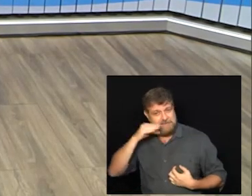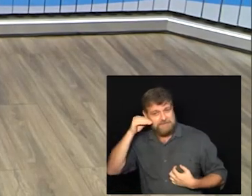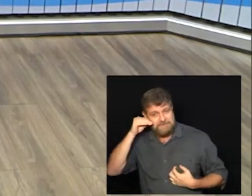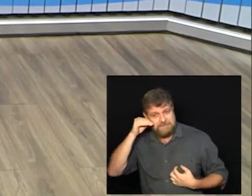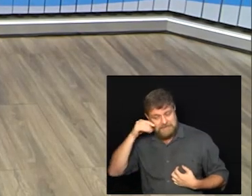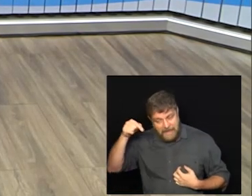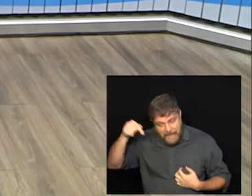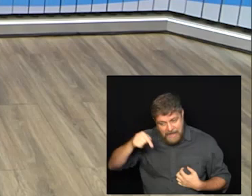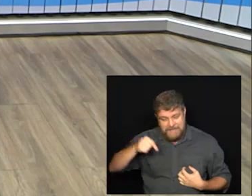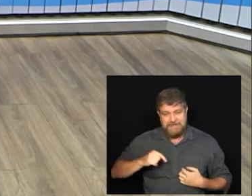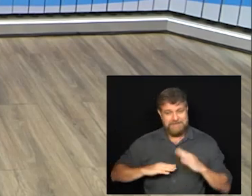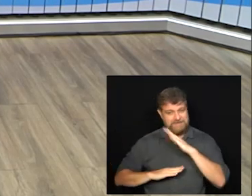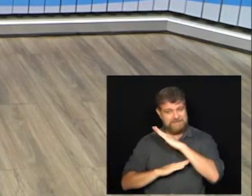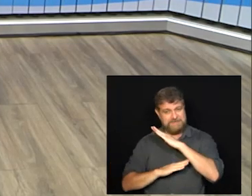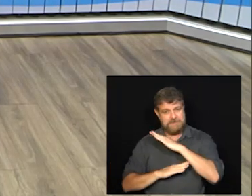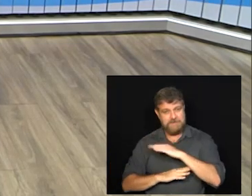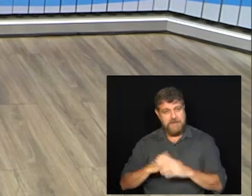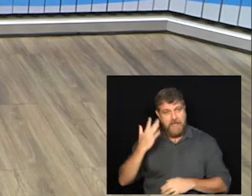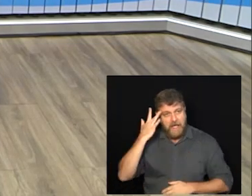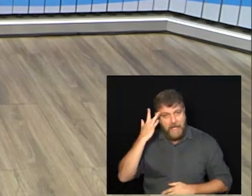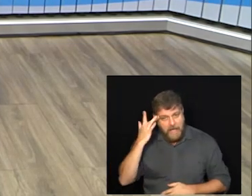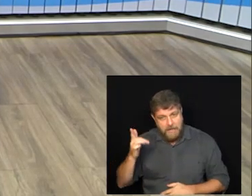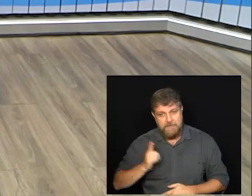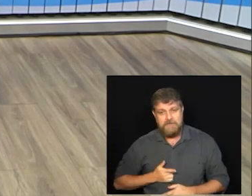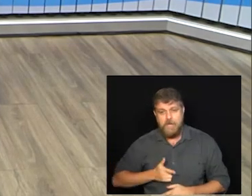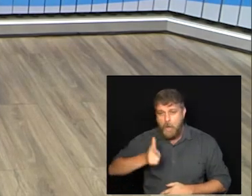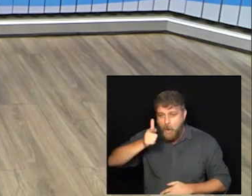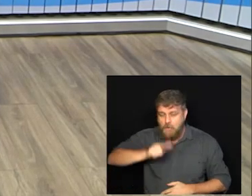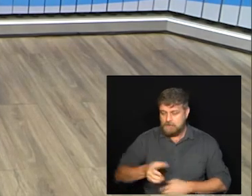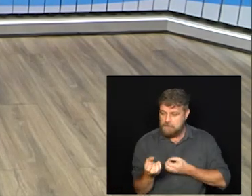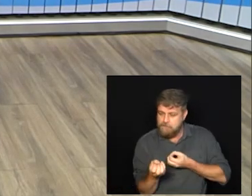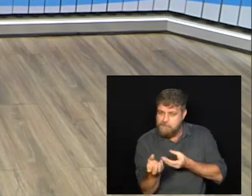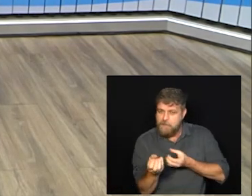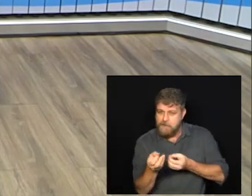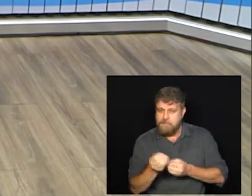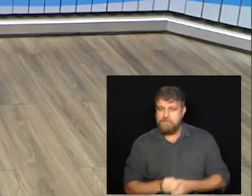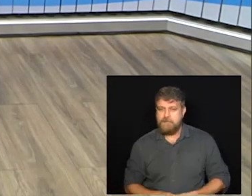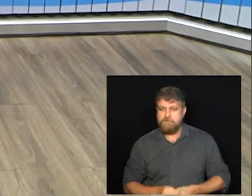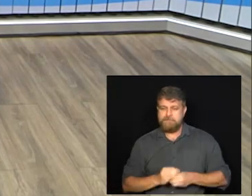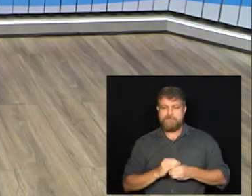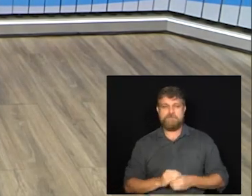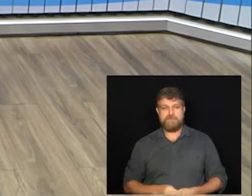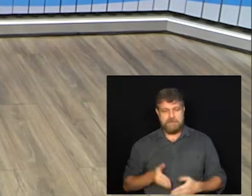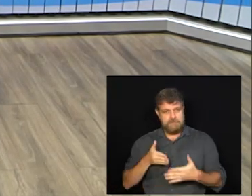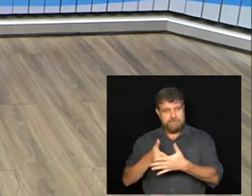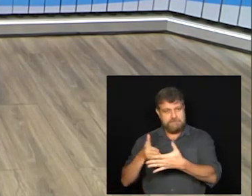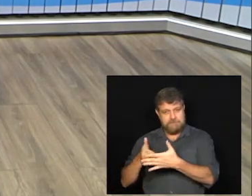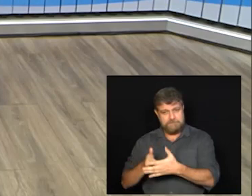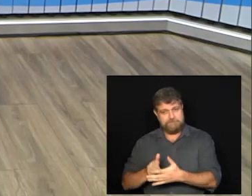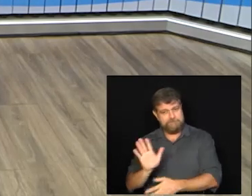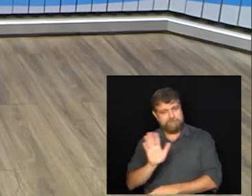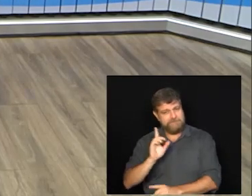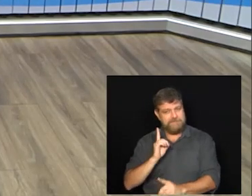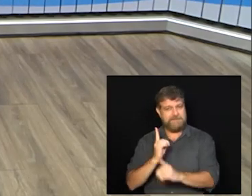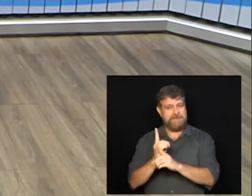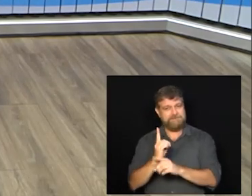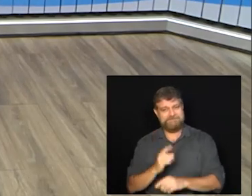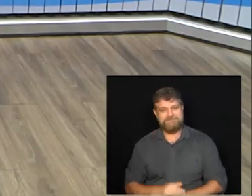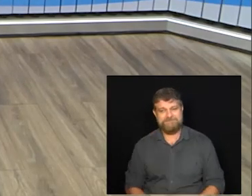Juventude aqui no Legislativo e amanhã mais repercussão sobre todas essas restrições. Até lá!